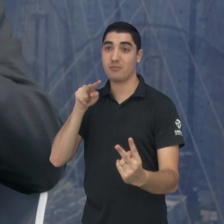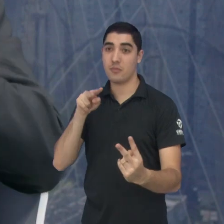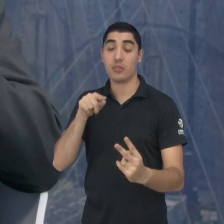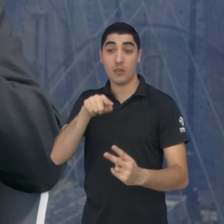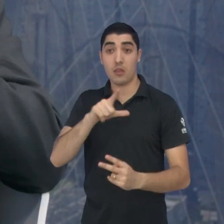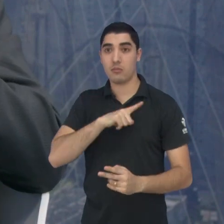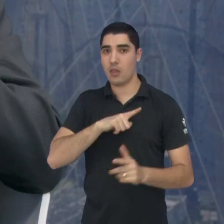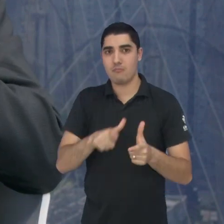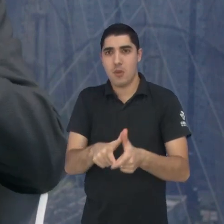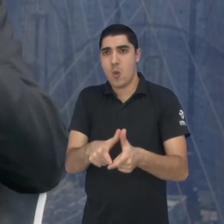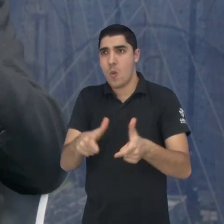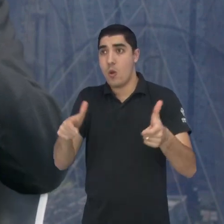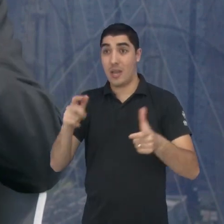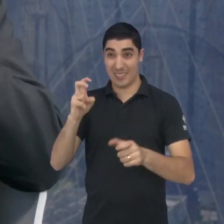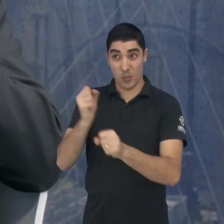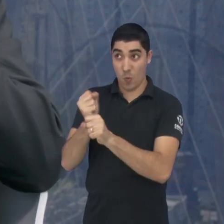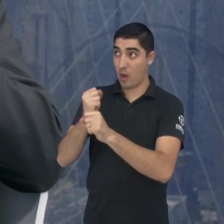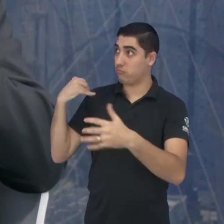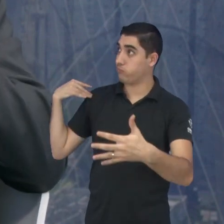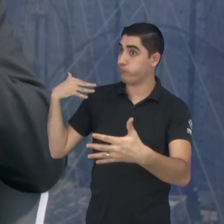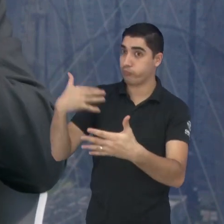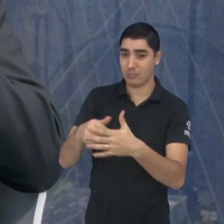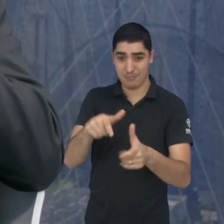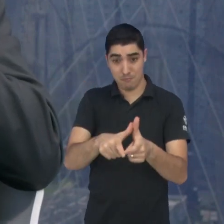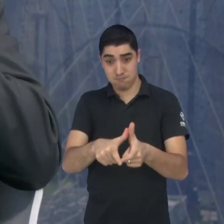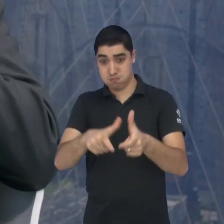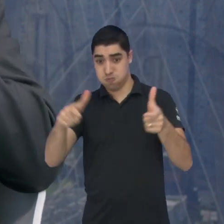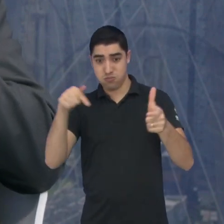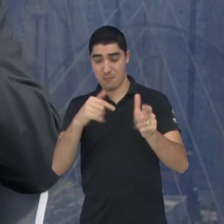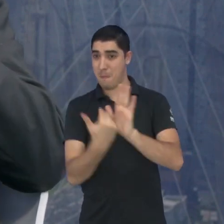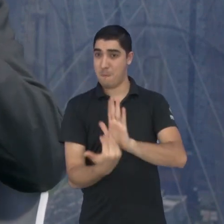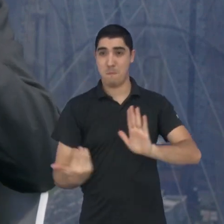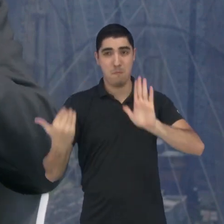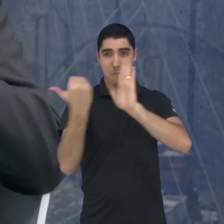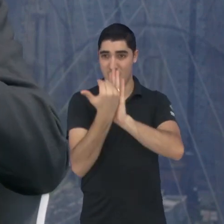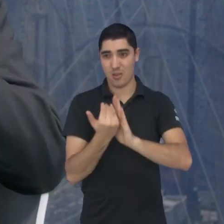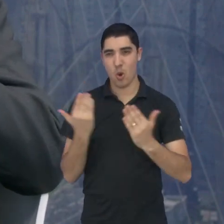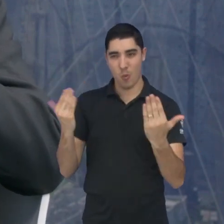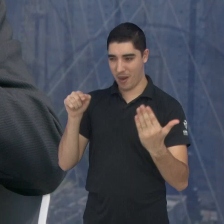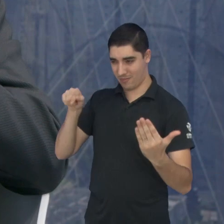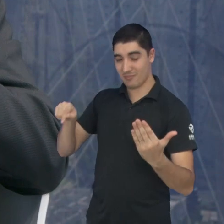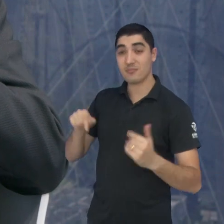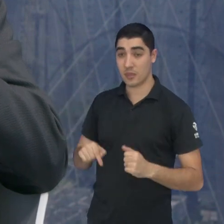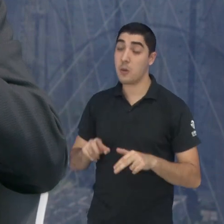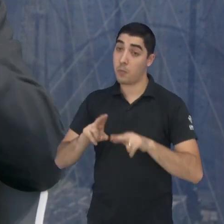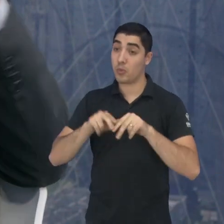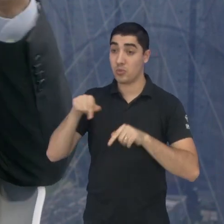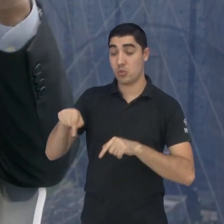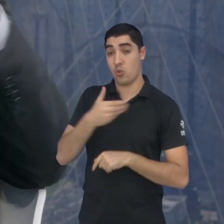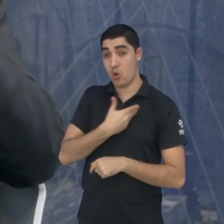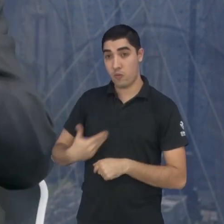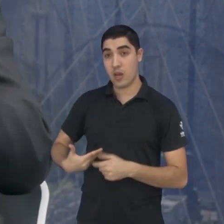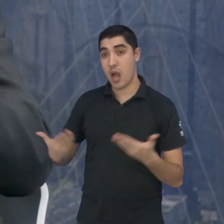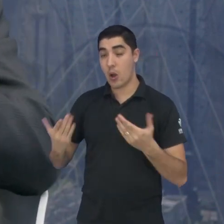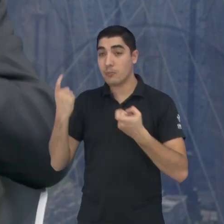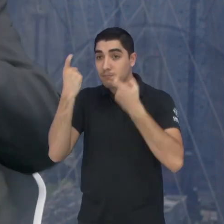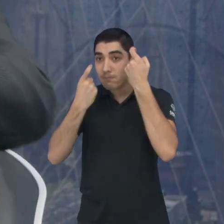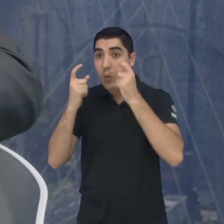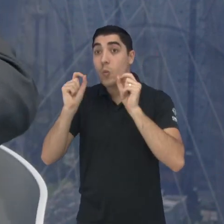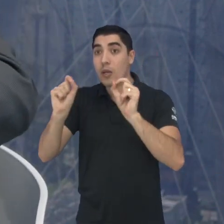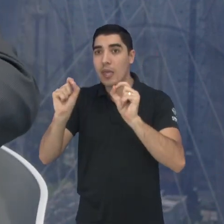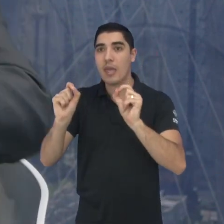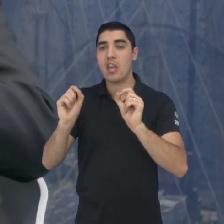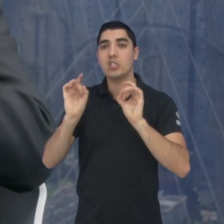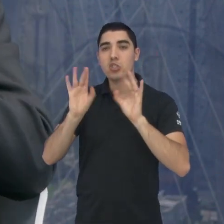últimos 5 anos, principalmente crimes patrimoniais. Então, eu acredito que a preocupação do Estado é justamente essa, voltar a sua energia